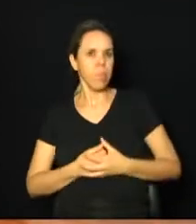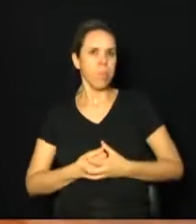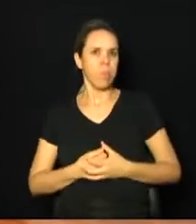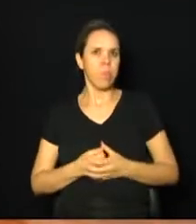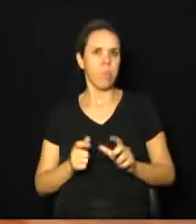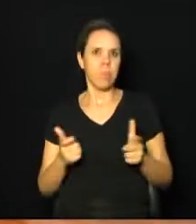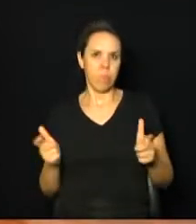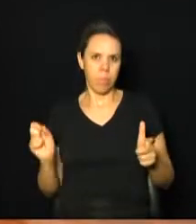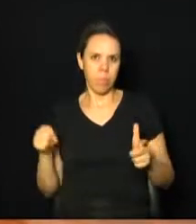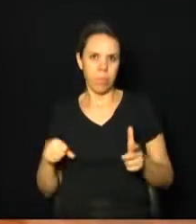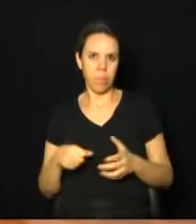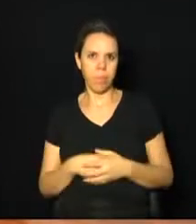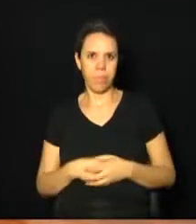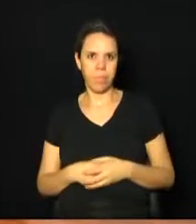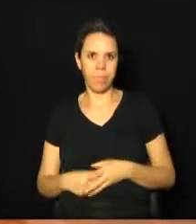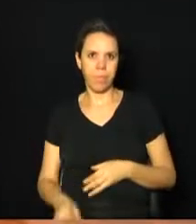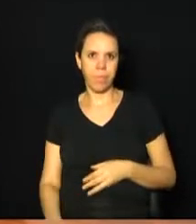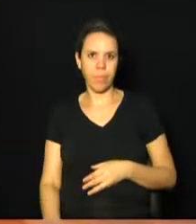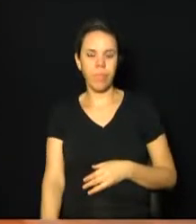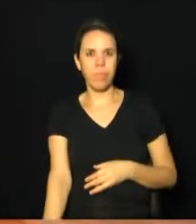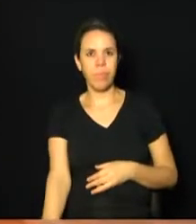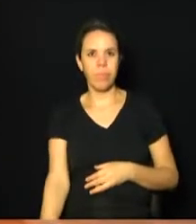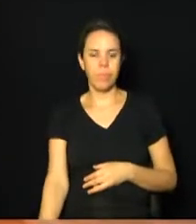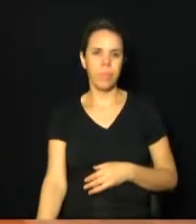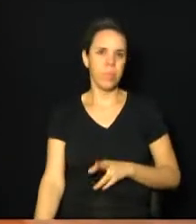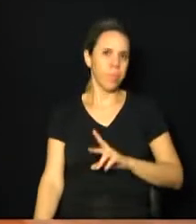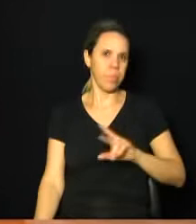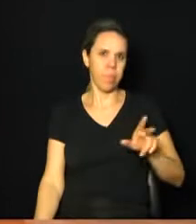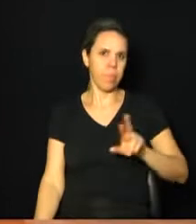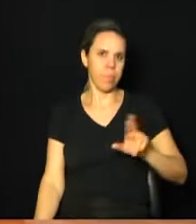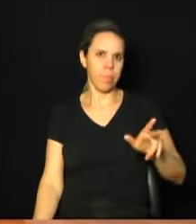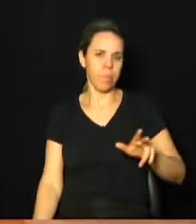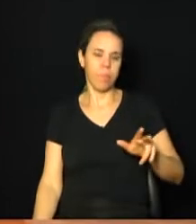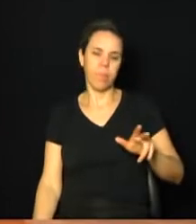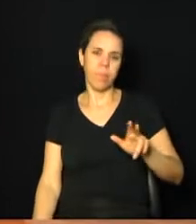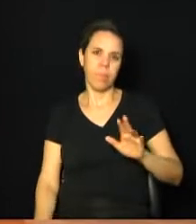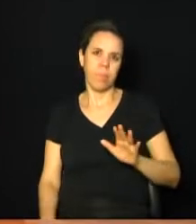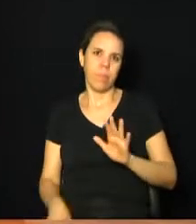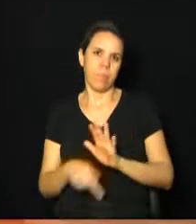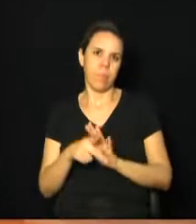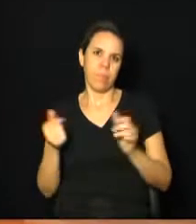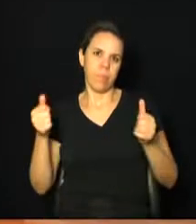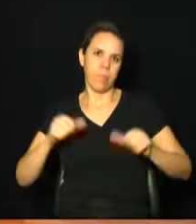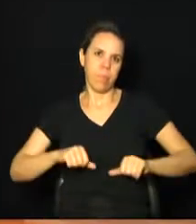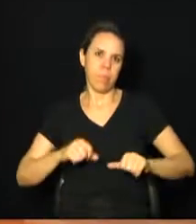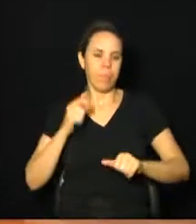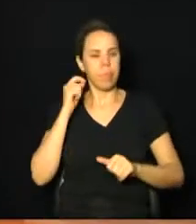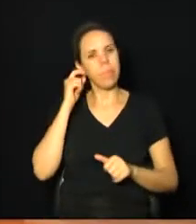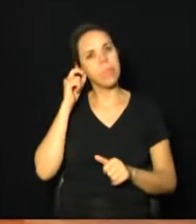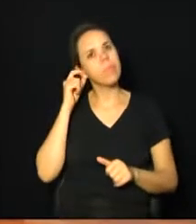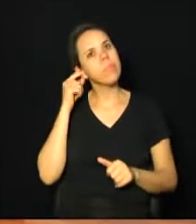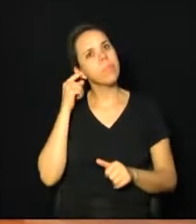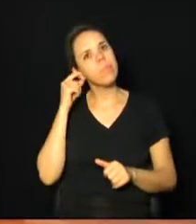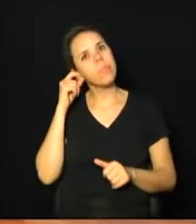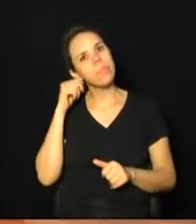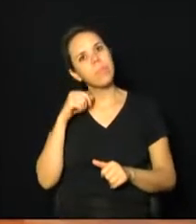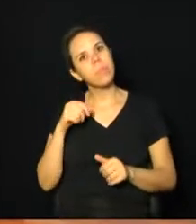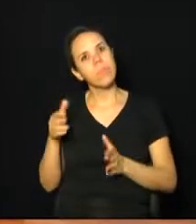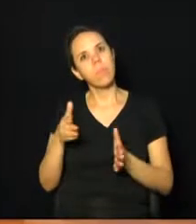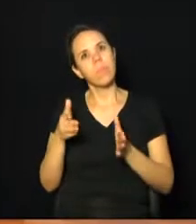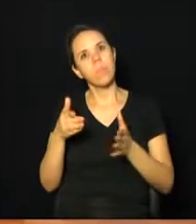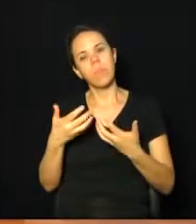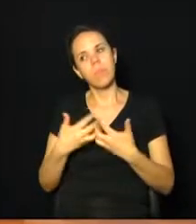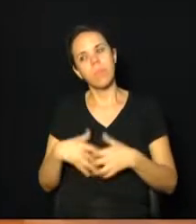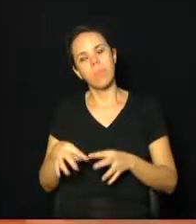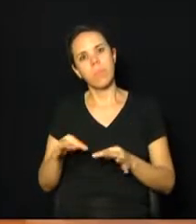Maior parte, sim. Maior parte para o rio, né? Que não é... A gente fica pensando se não é pior do que o assoreamento, né, dos rios com